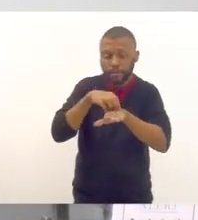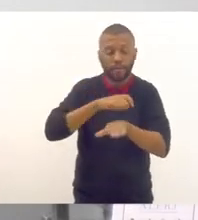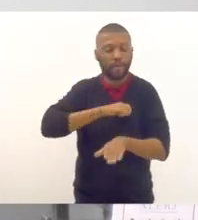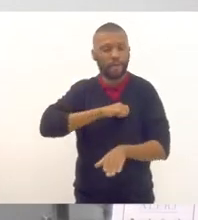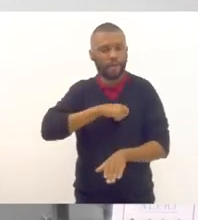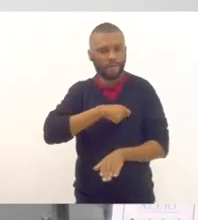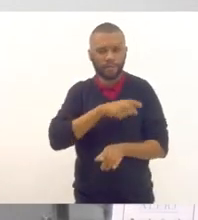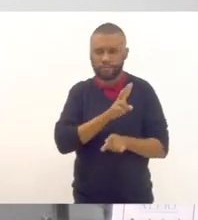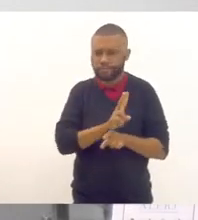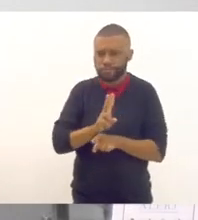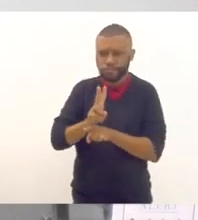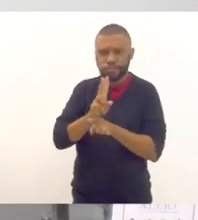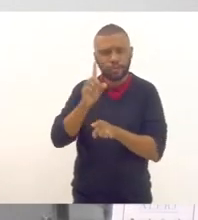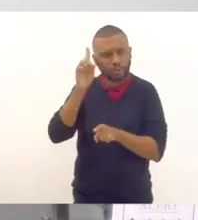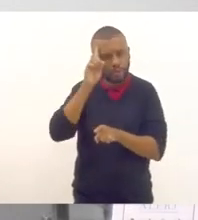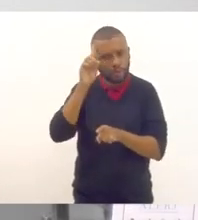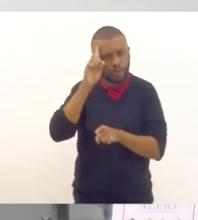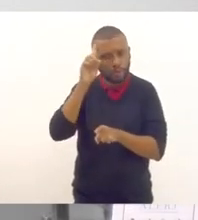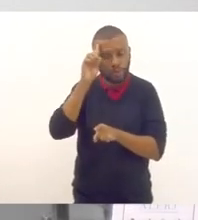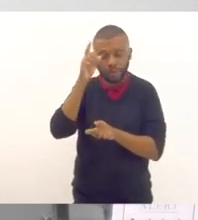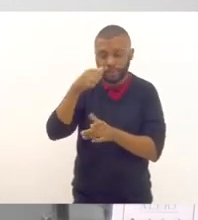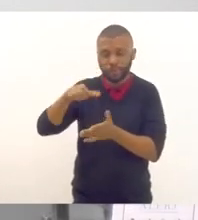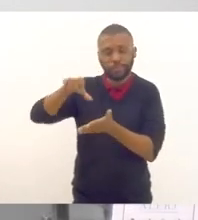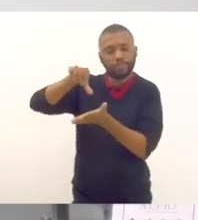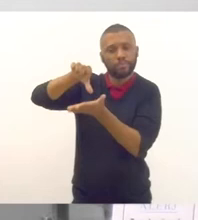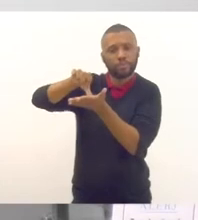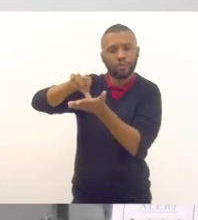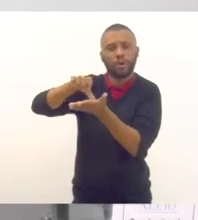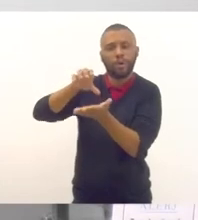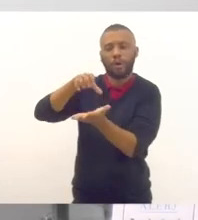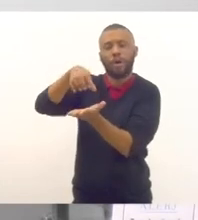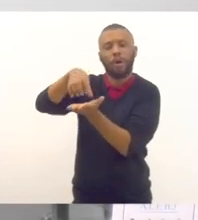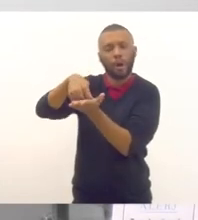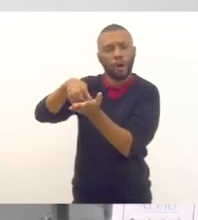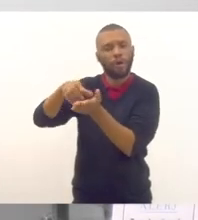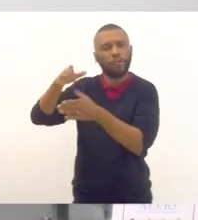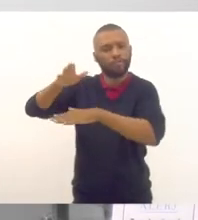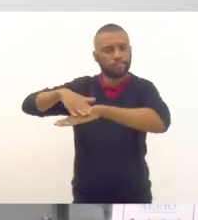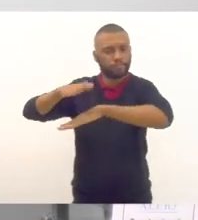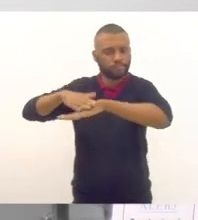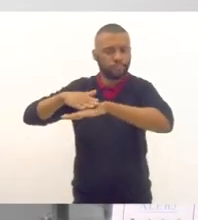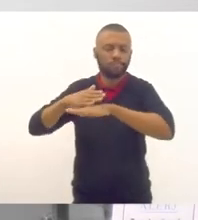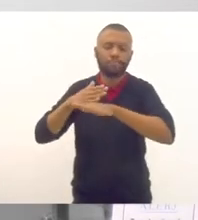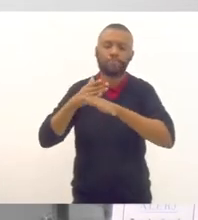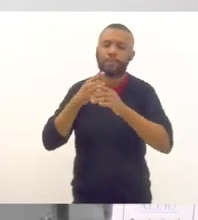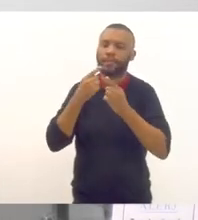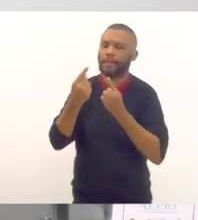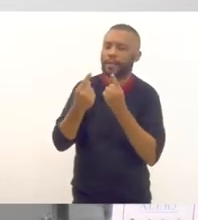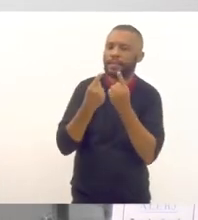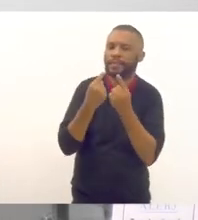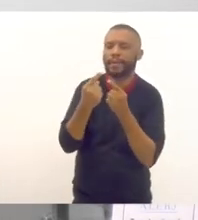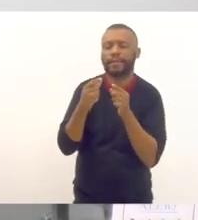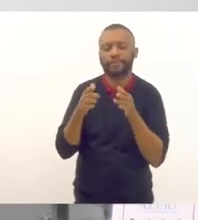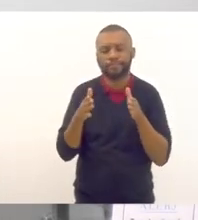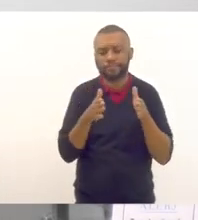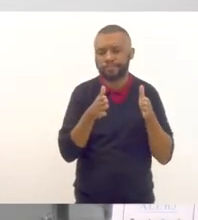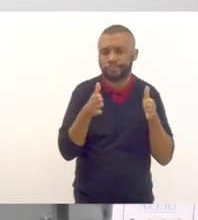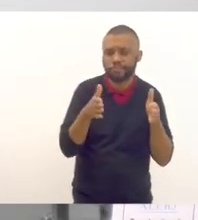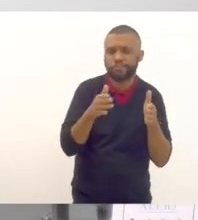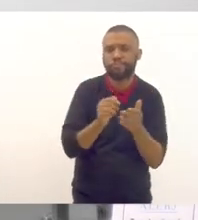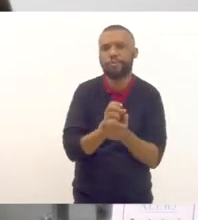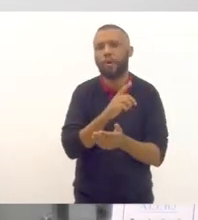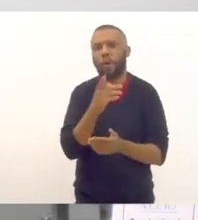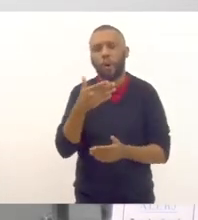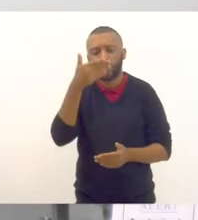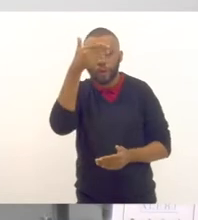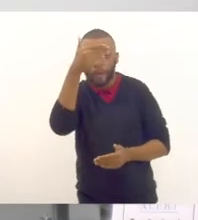diariamente pelos órgãos competentes nas estradas, sejam elas através de certificação,